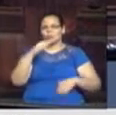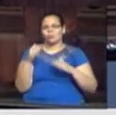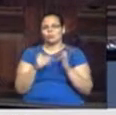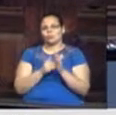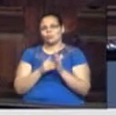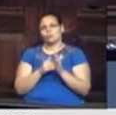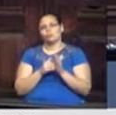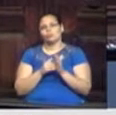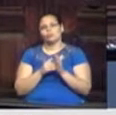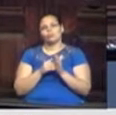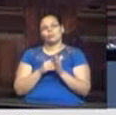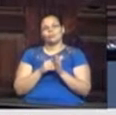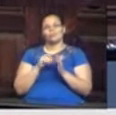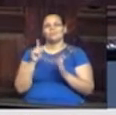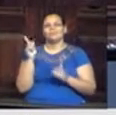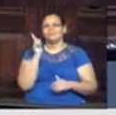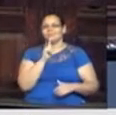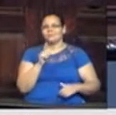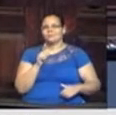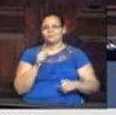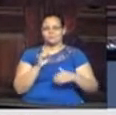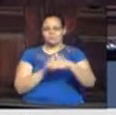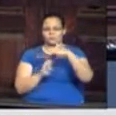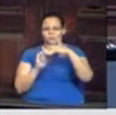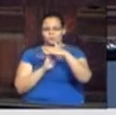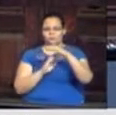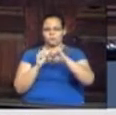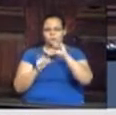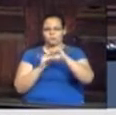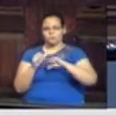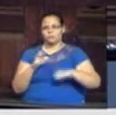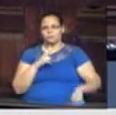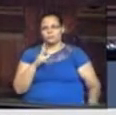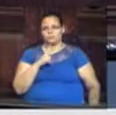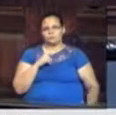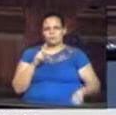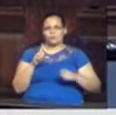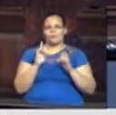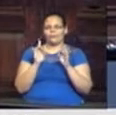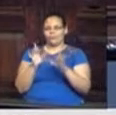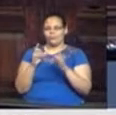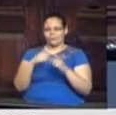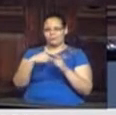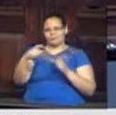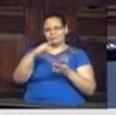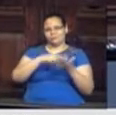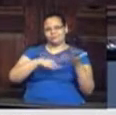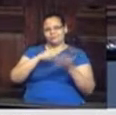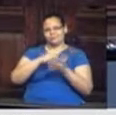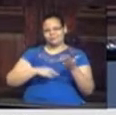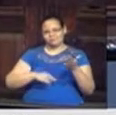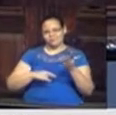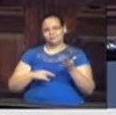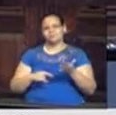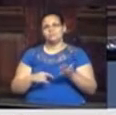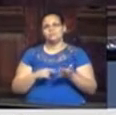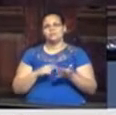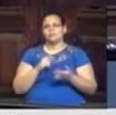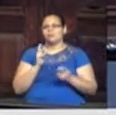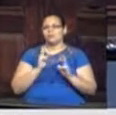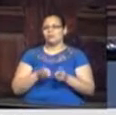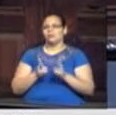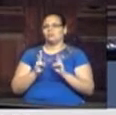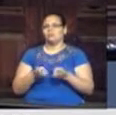Todas as privatizações ou a venda de ações públicas de companhias de saneamento